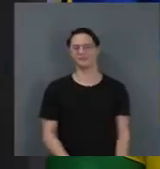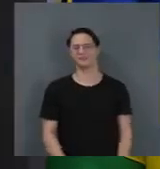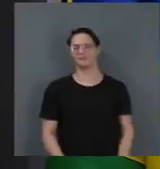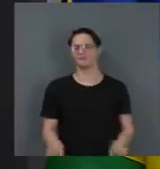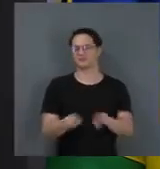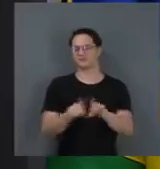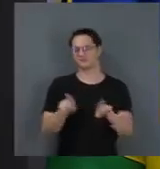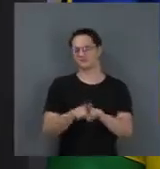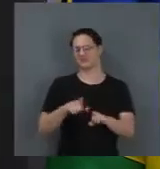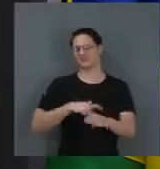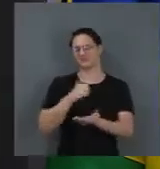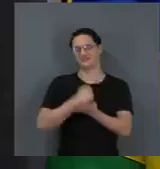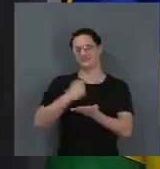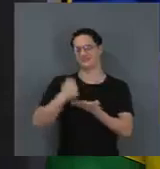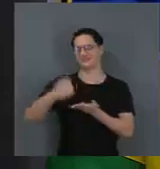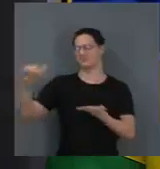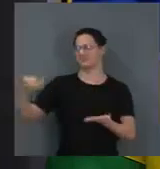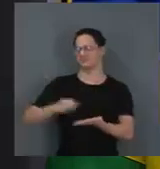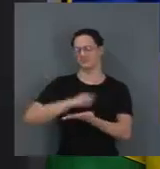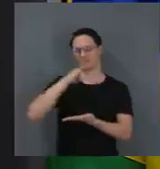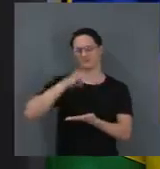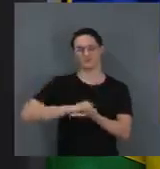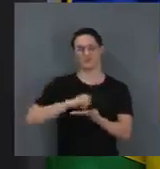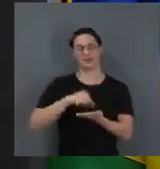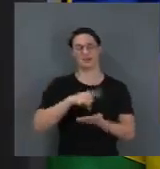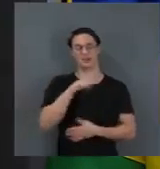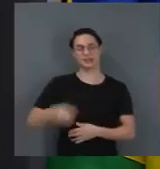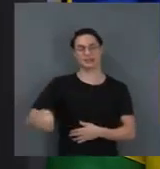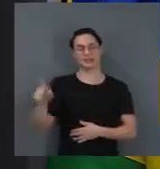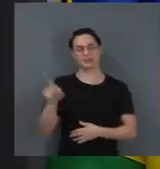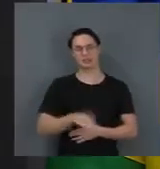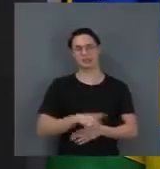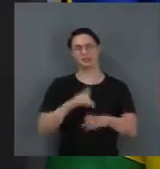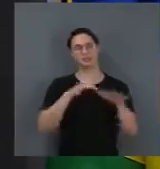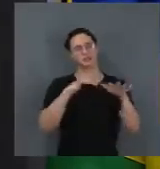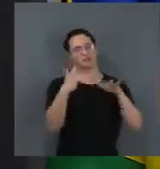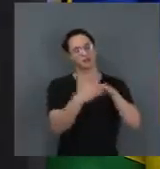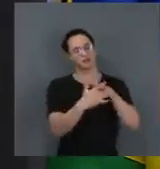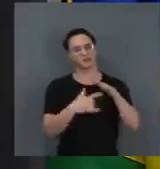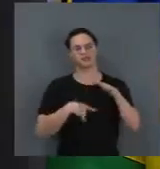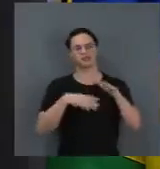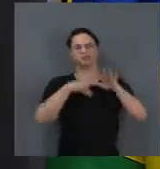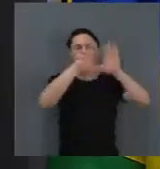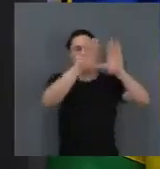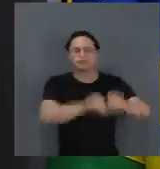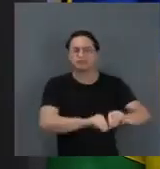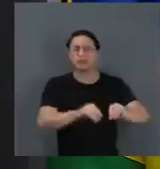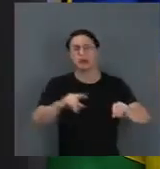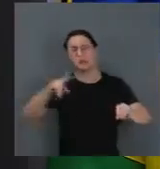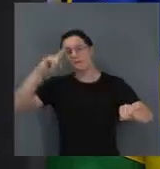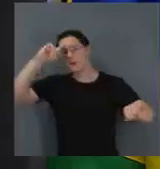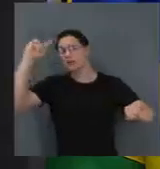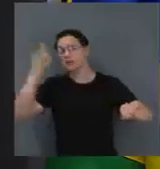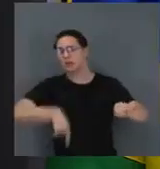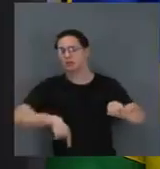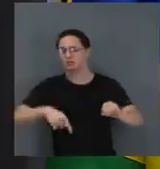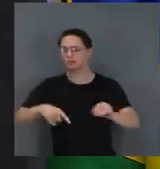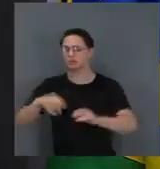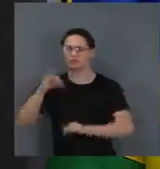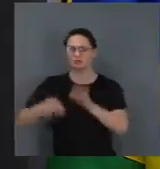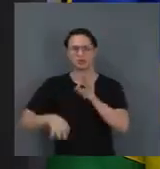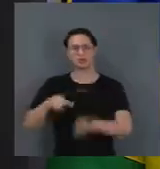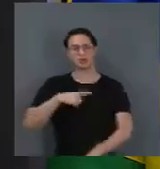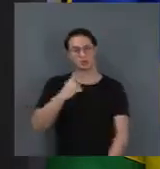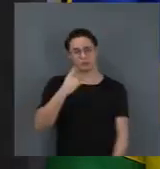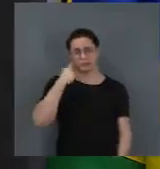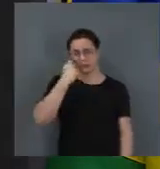passaportes cancelados, contas bancárias bloqueadas e rede social derrubada por ordem judicial, e temos até um senador da